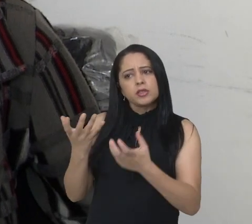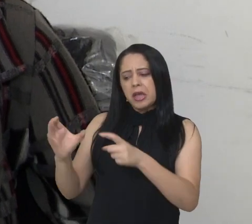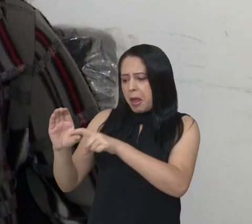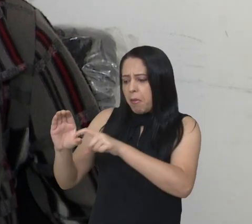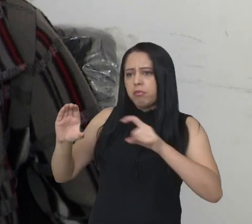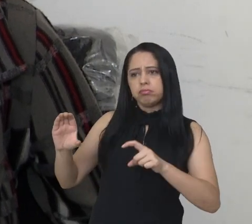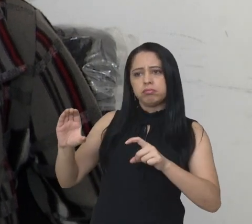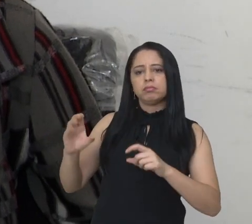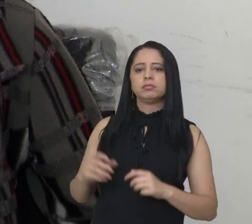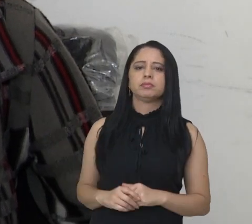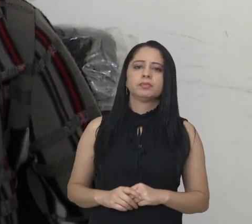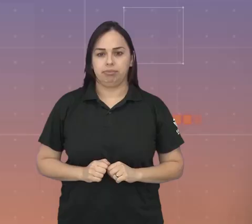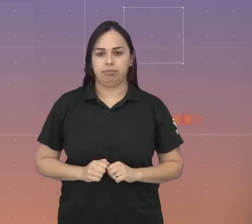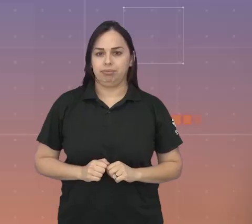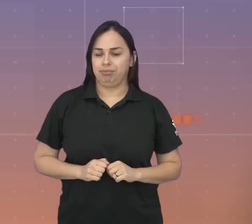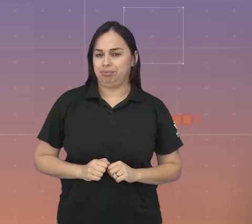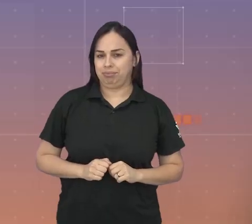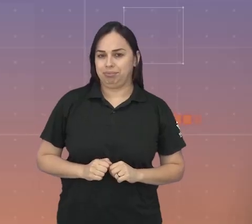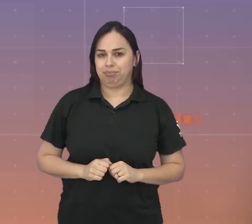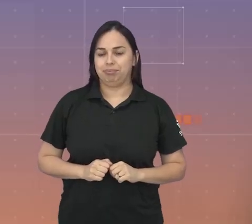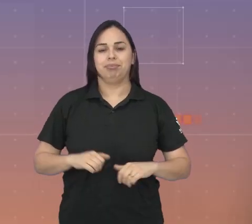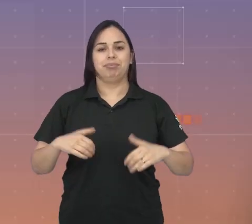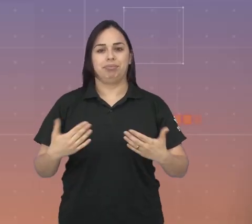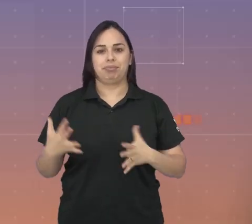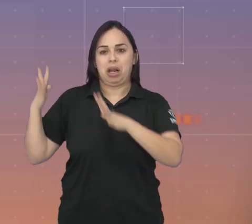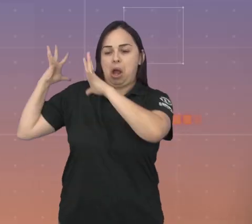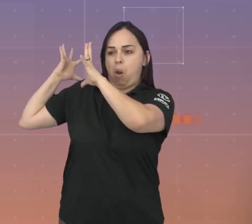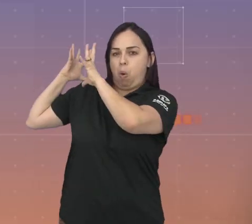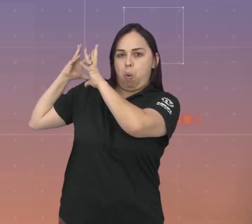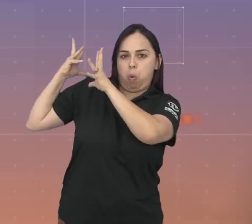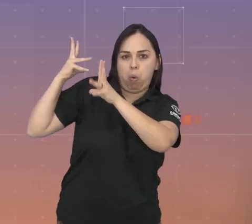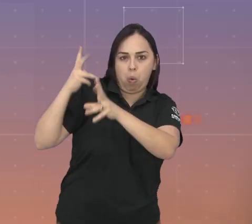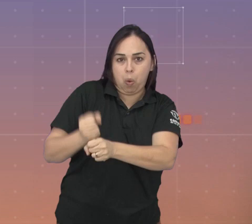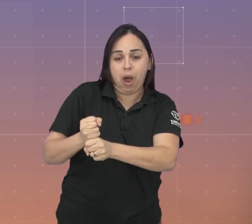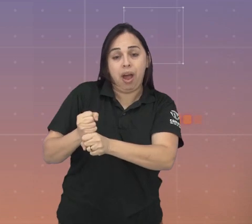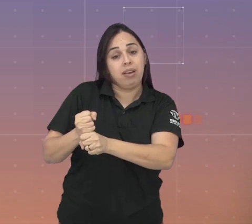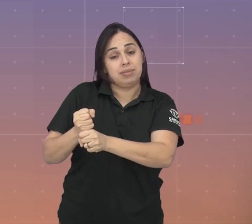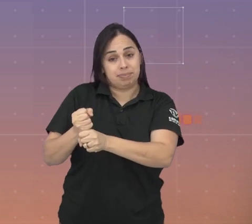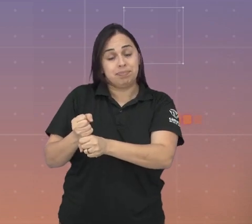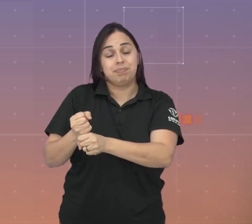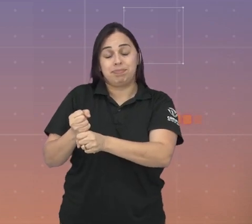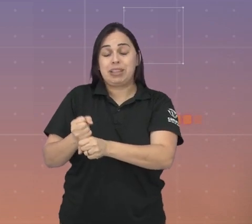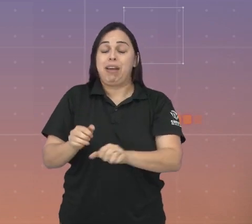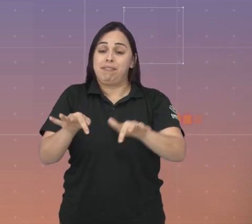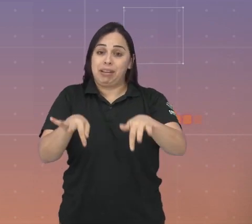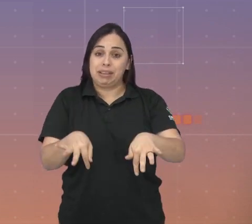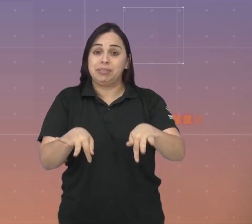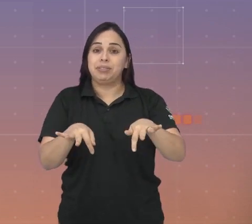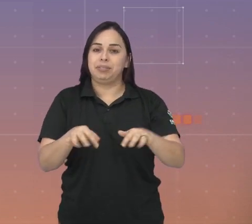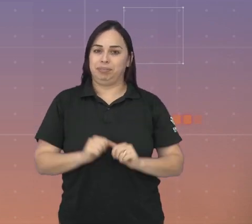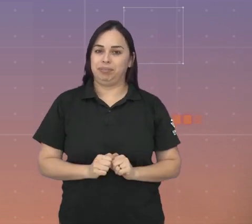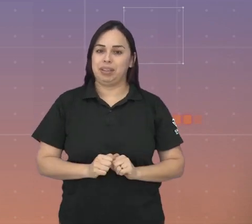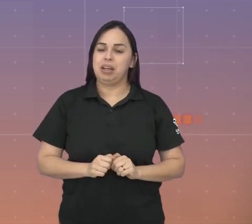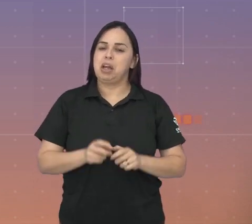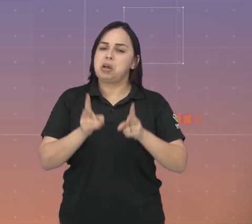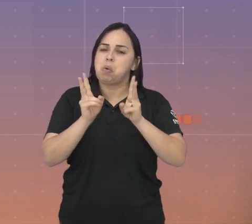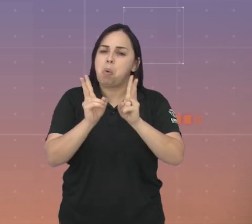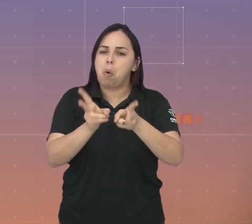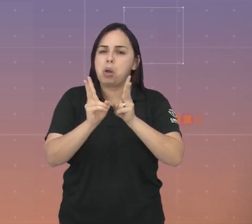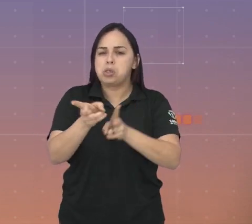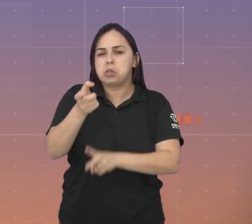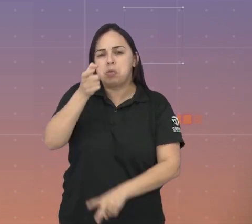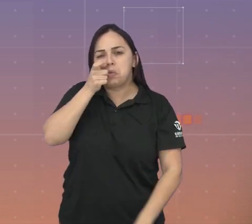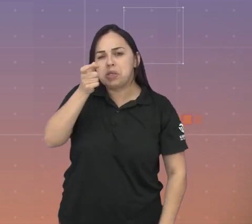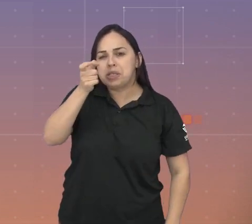as nossas coisas sozinhos, né? E a retrospectiva do nosso Boletim Legislativo de hoje fica por aqui, mas continue